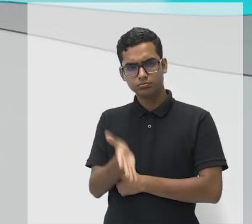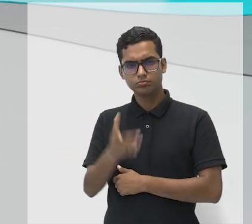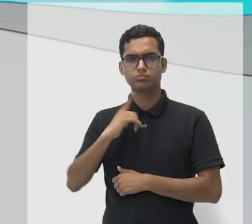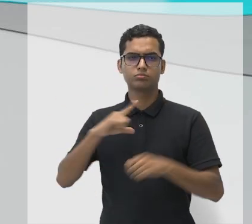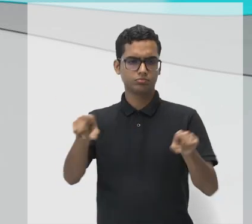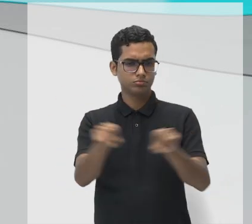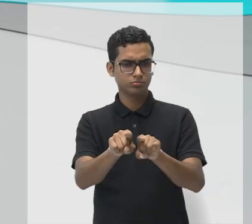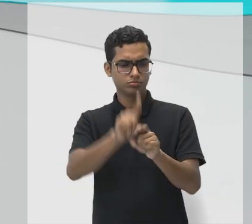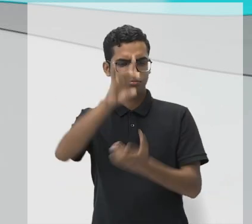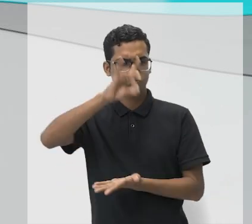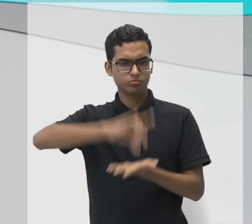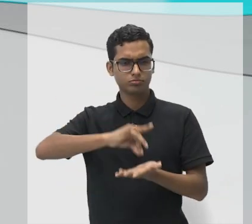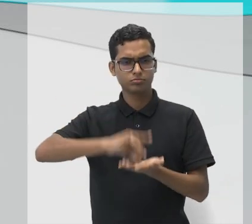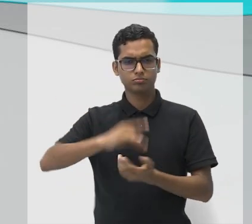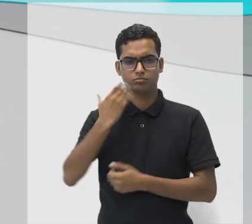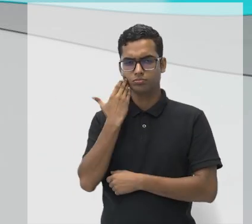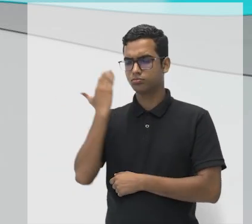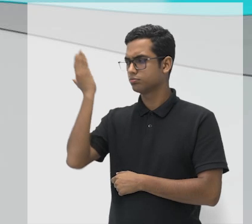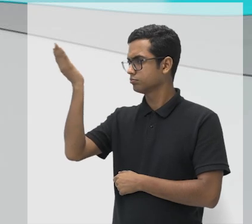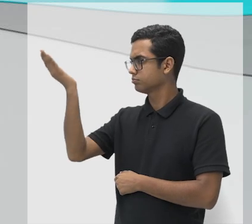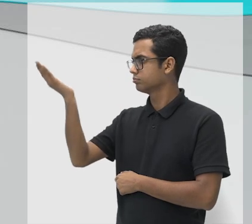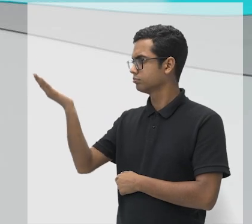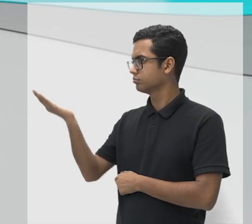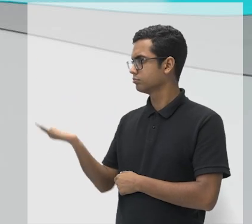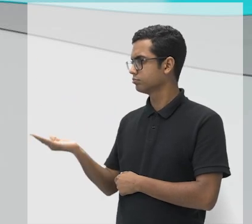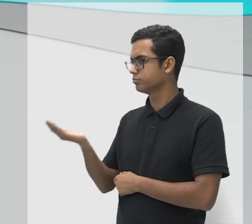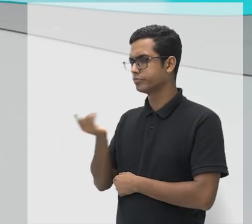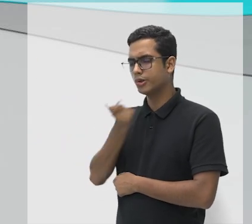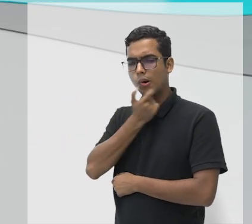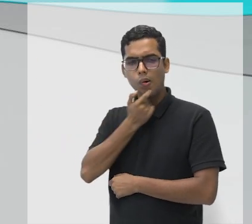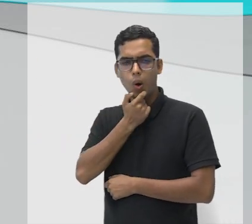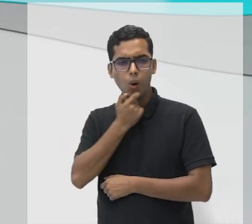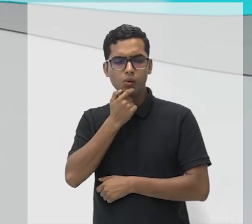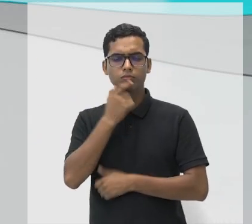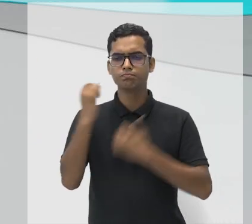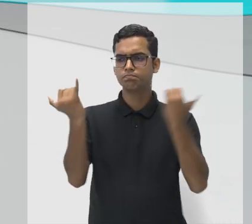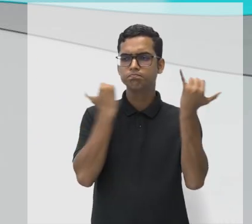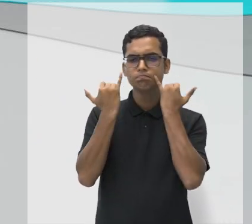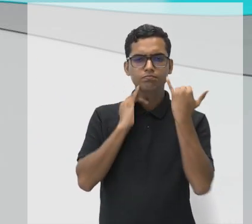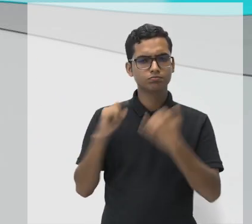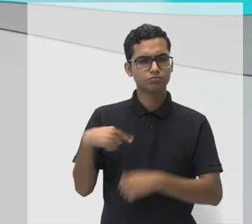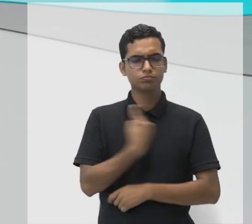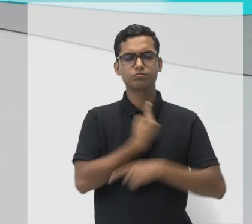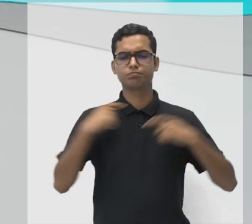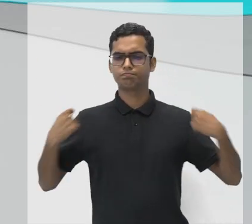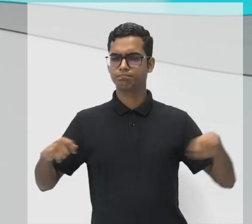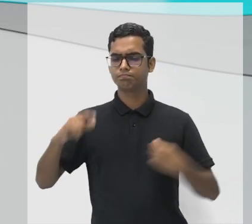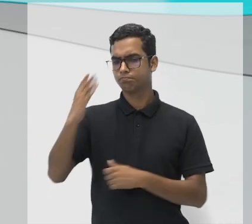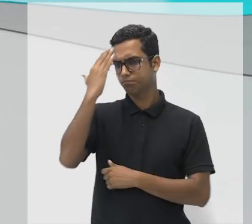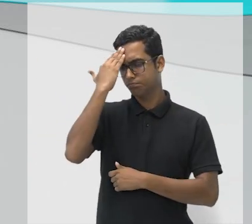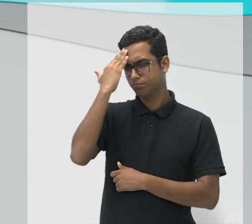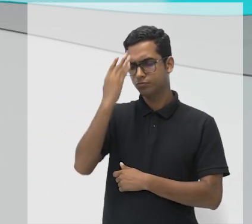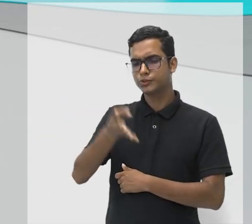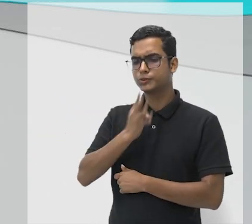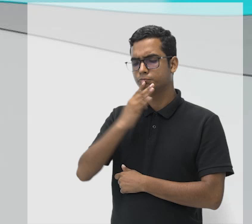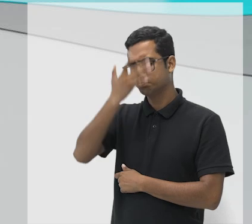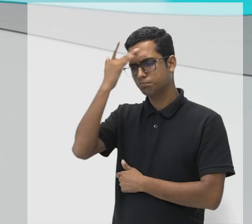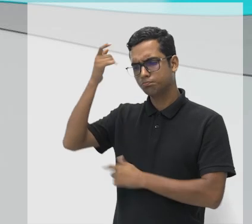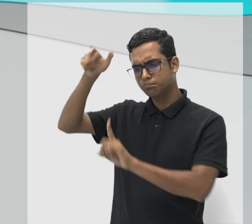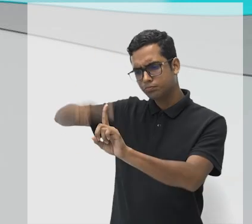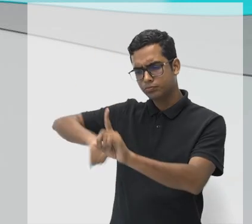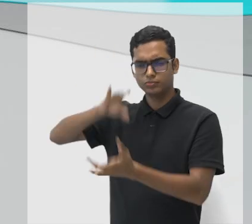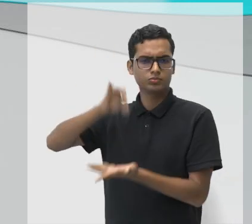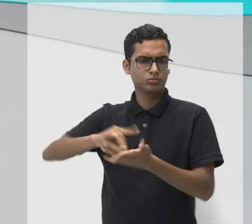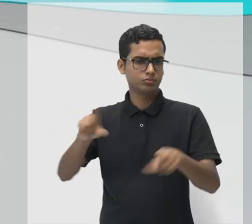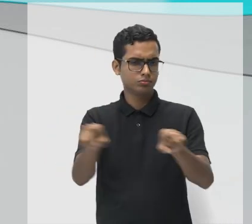of birth, age, professional information and preferences. São as informações que nós precisamos para conhecer o indivíduo, né?